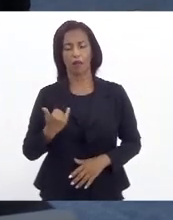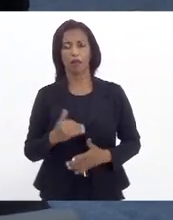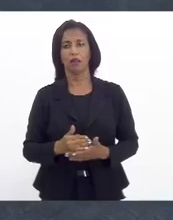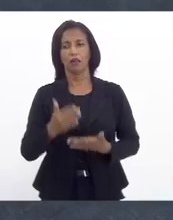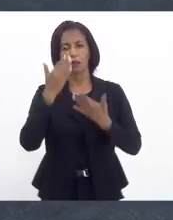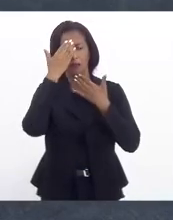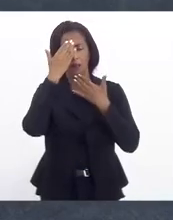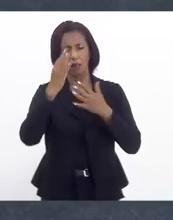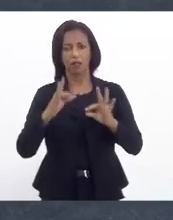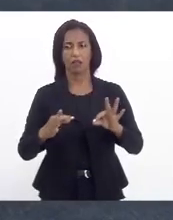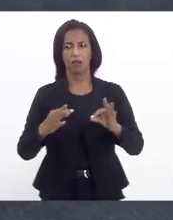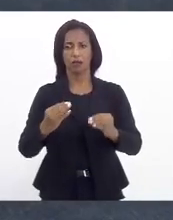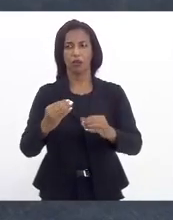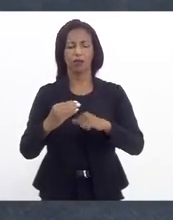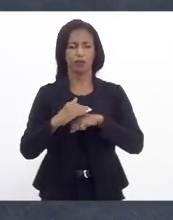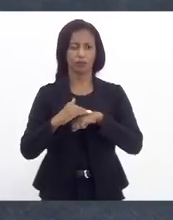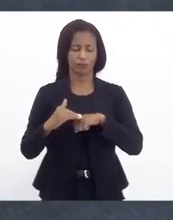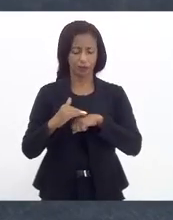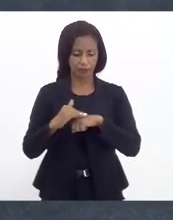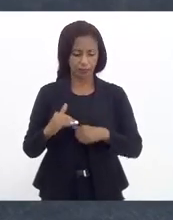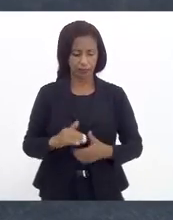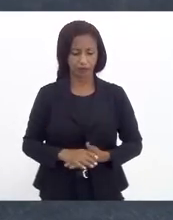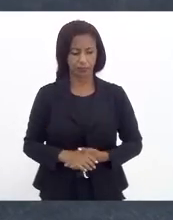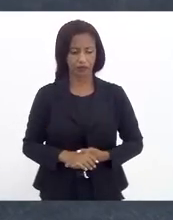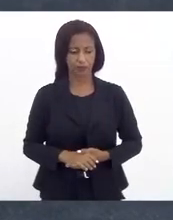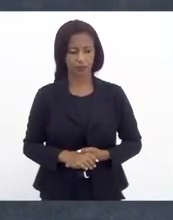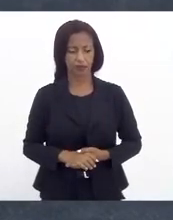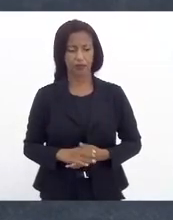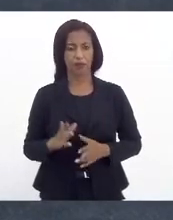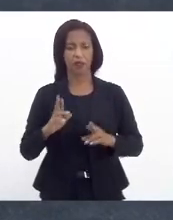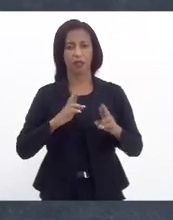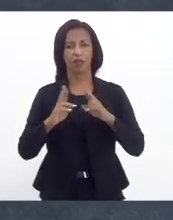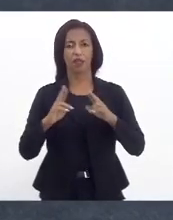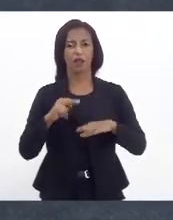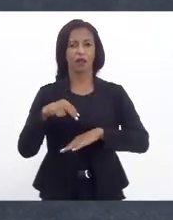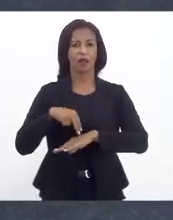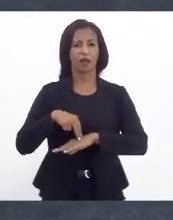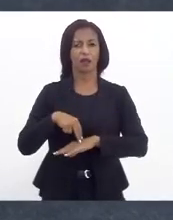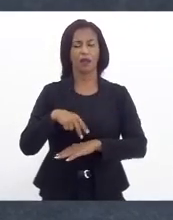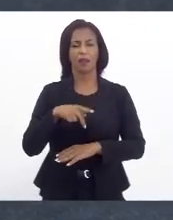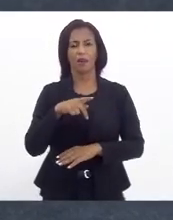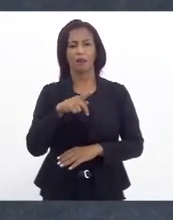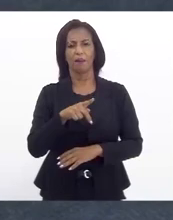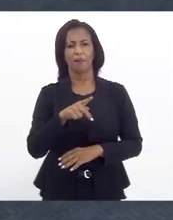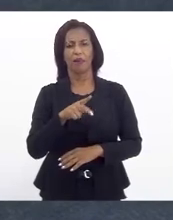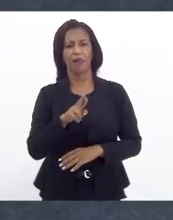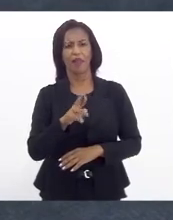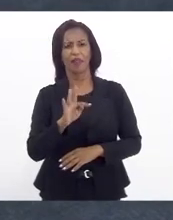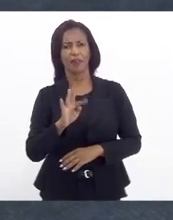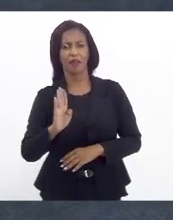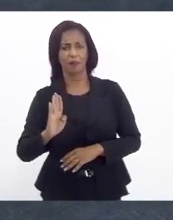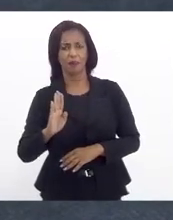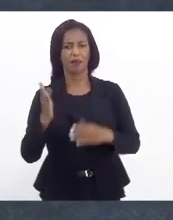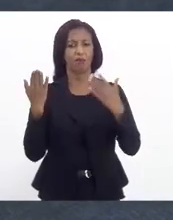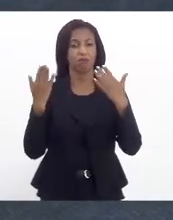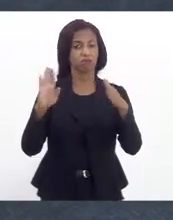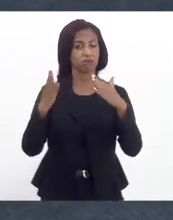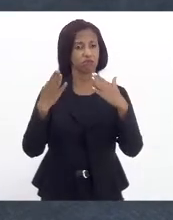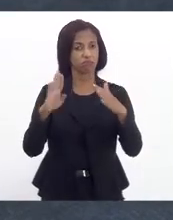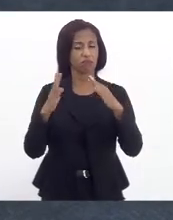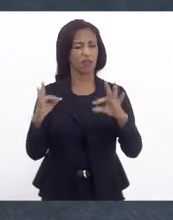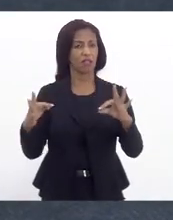Queria agradecer a todos pelo carinho. Em relação ao posicionamento do PRTB, eu, como líder do PRTB, gostaria de parabenizar